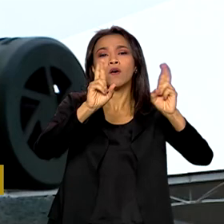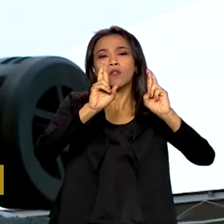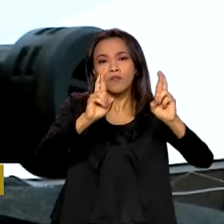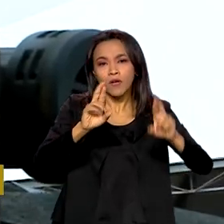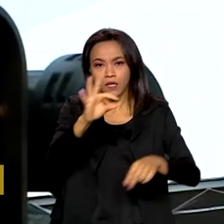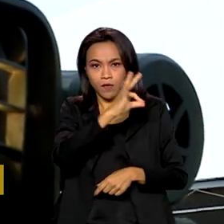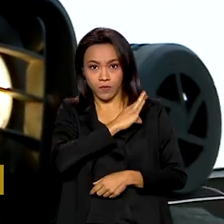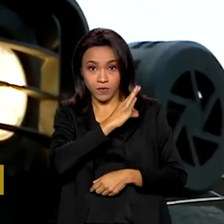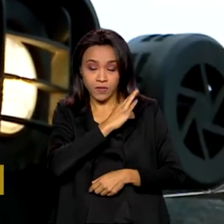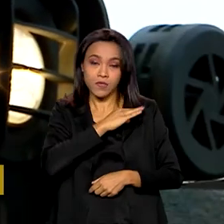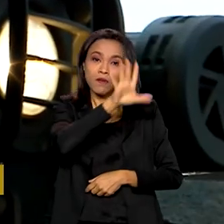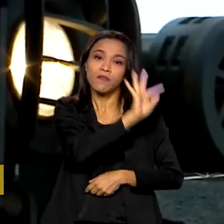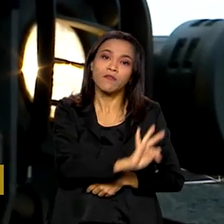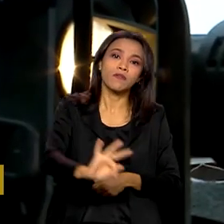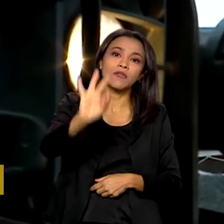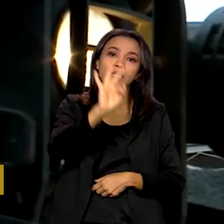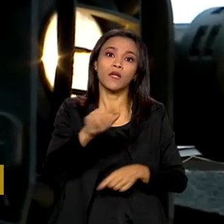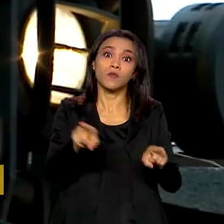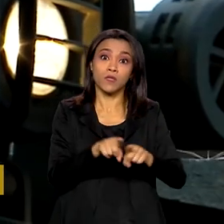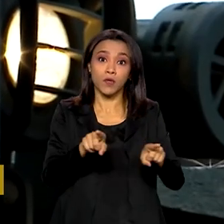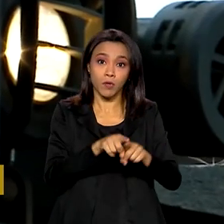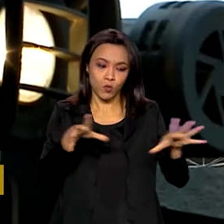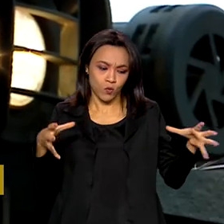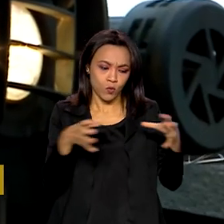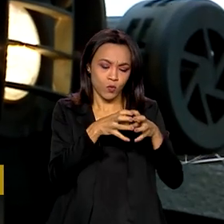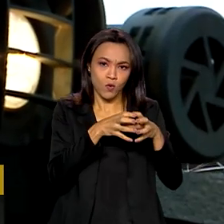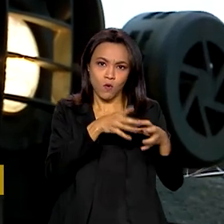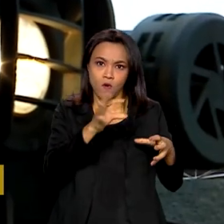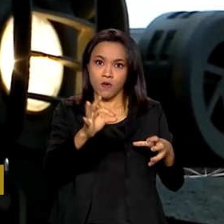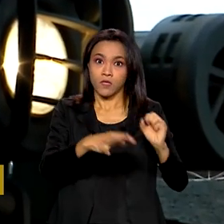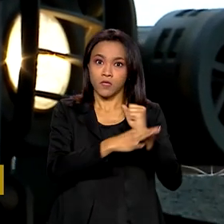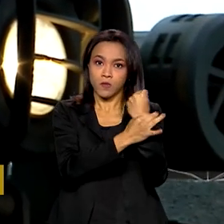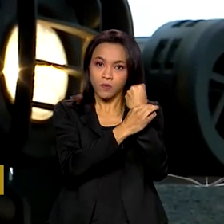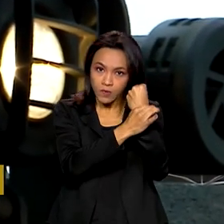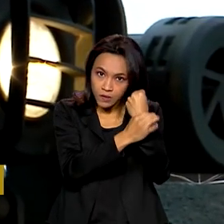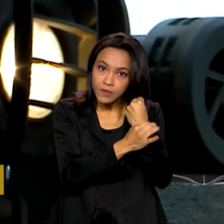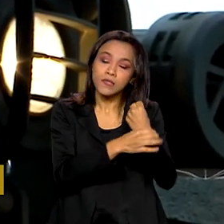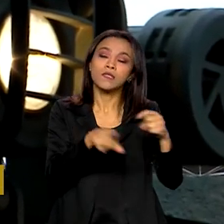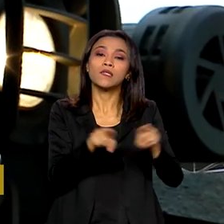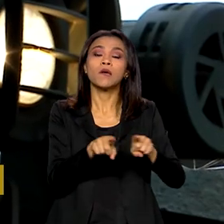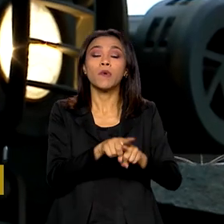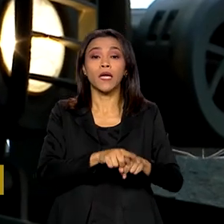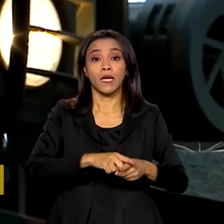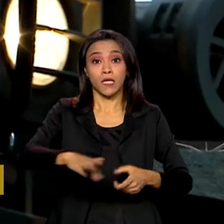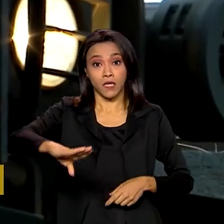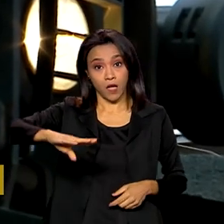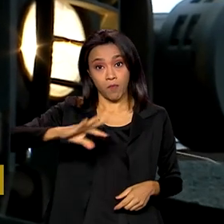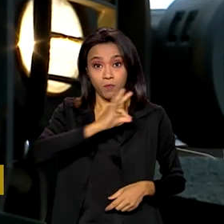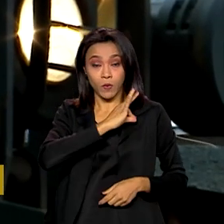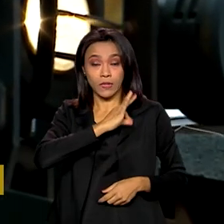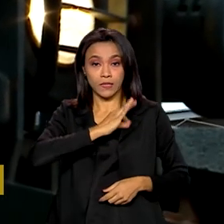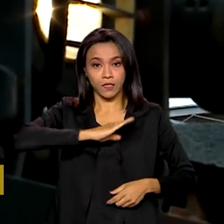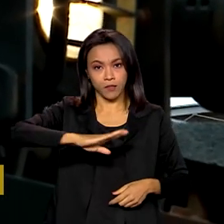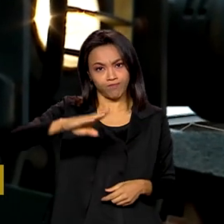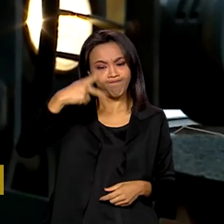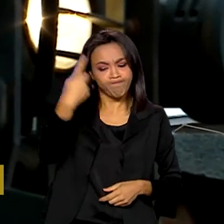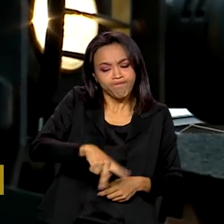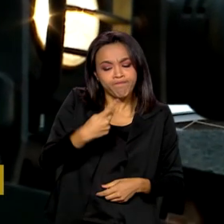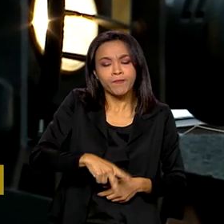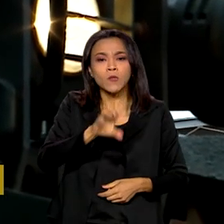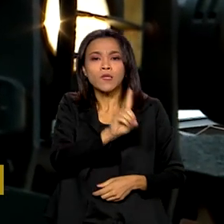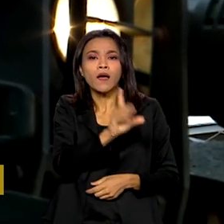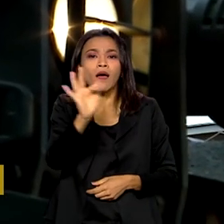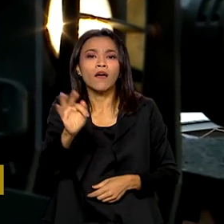da Polícia Federal, da Força Nacional de Segurança Pública, da Polícia Militar do Distrito Federal e do Corpo